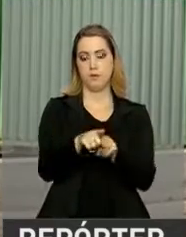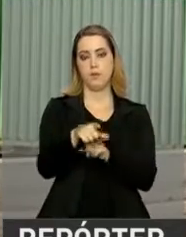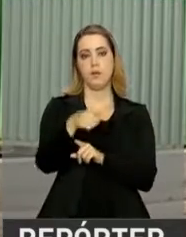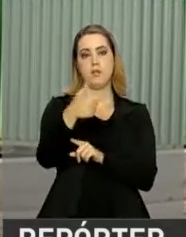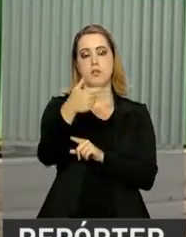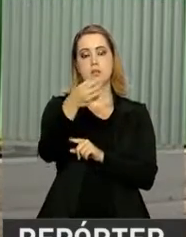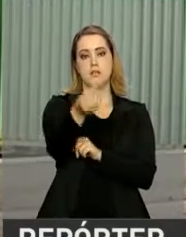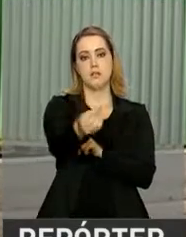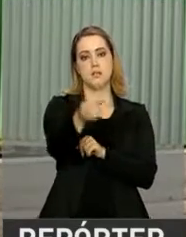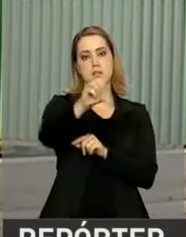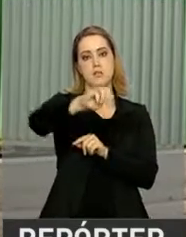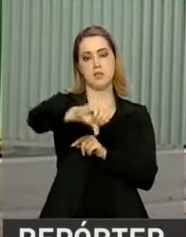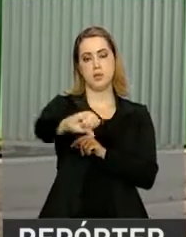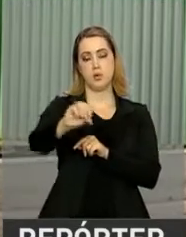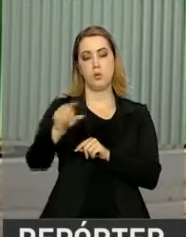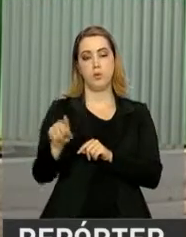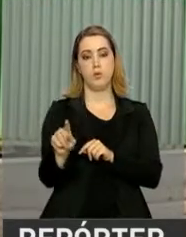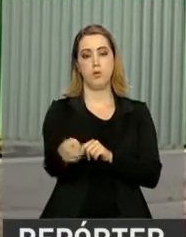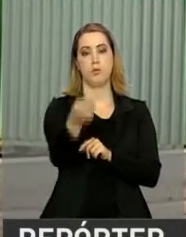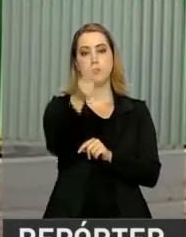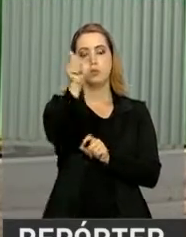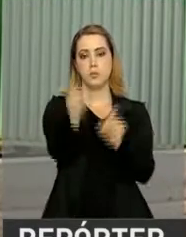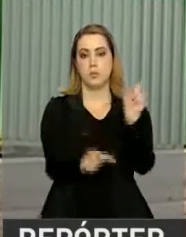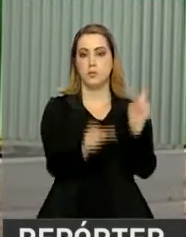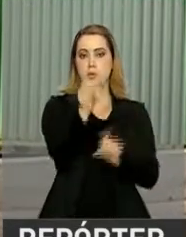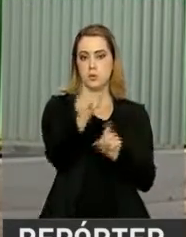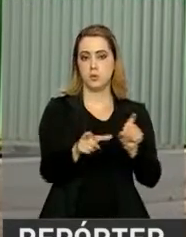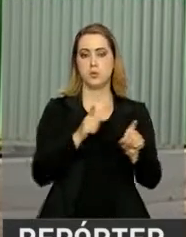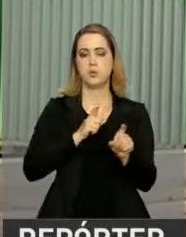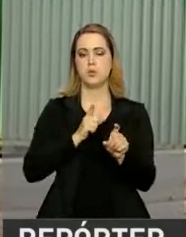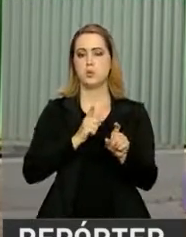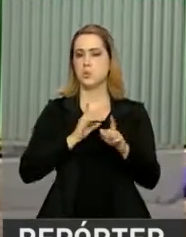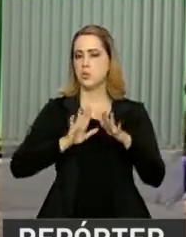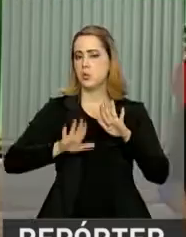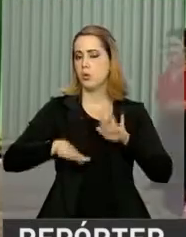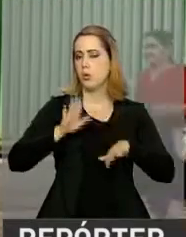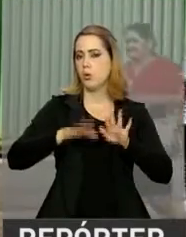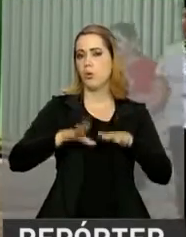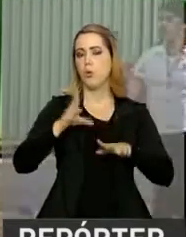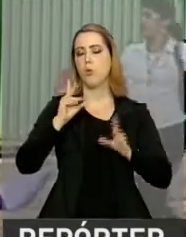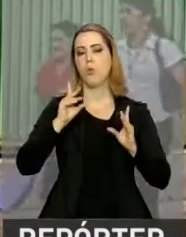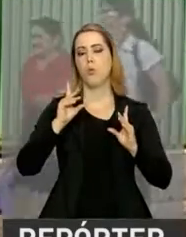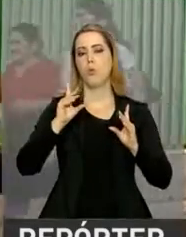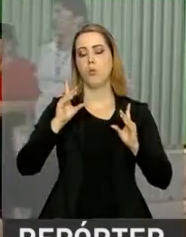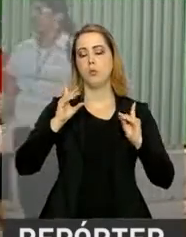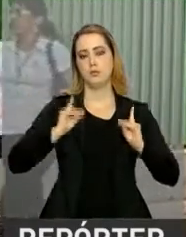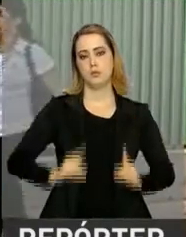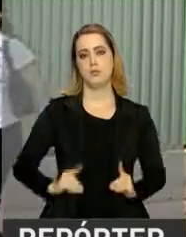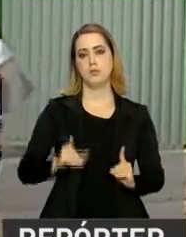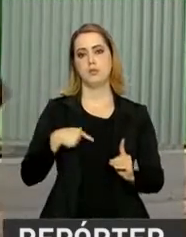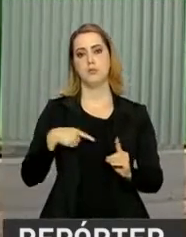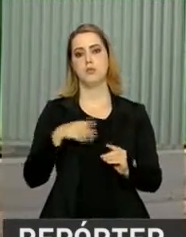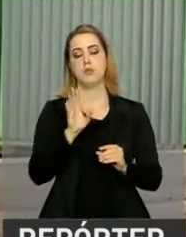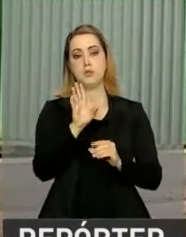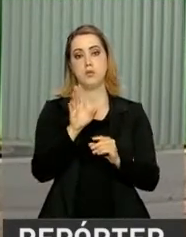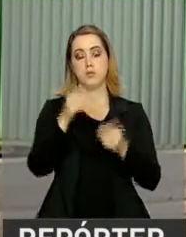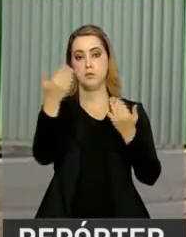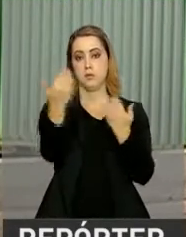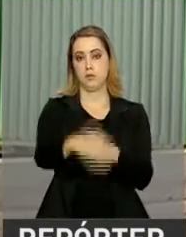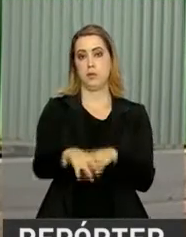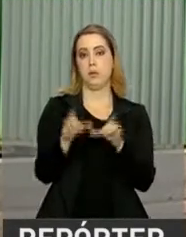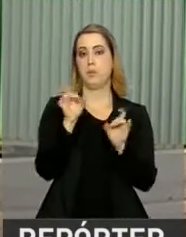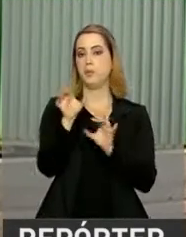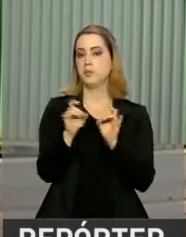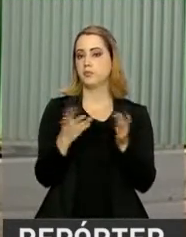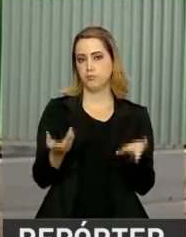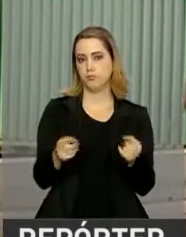vão ter atendimento especializados por ter algum tipo de deficiência. E os candidatos já podem acessar os